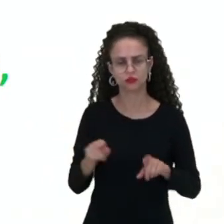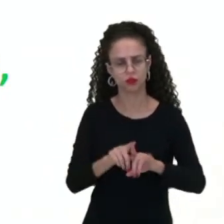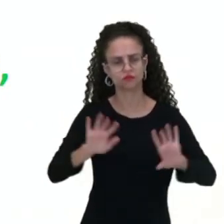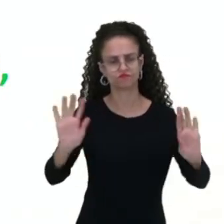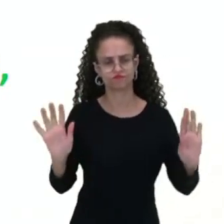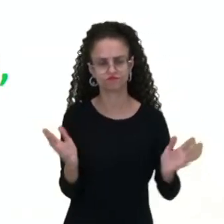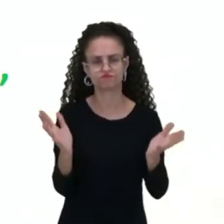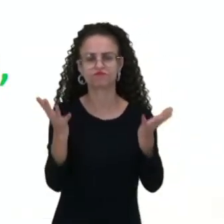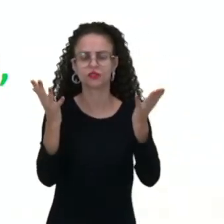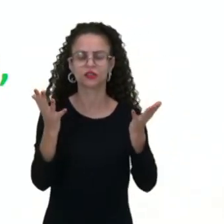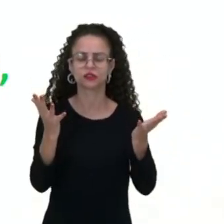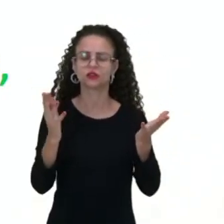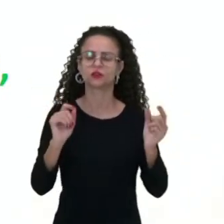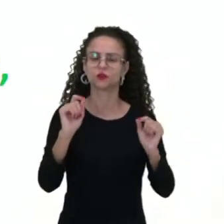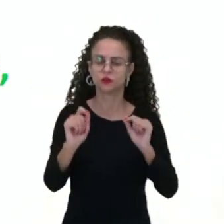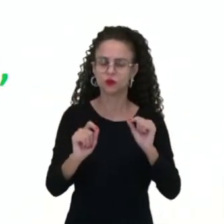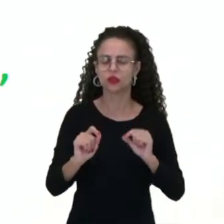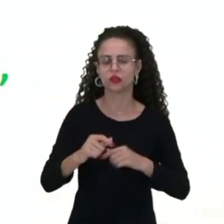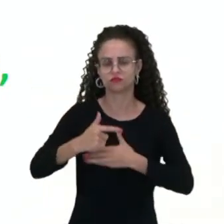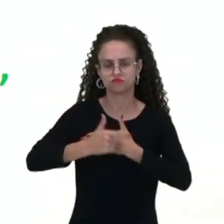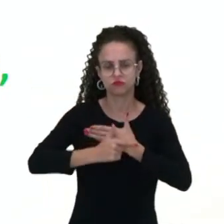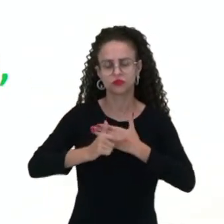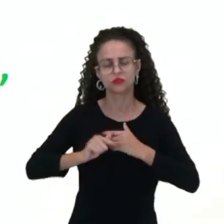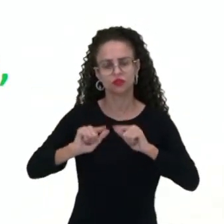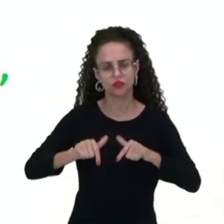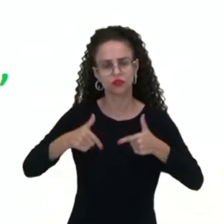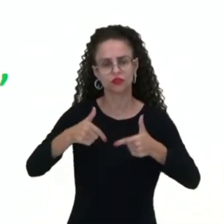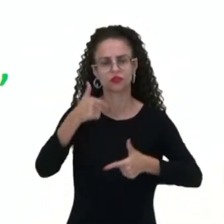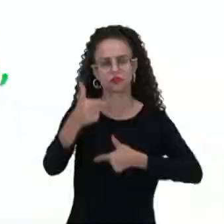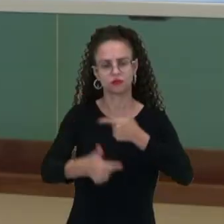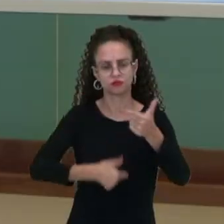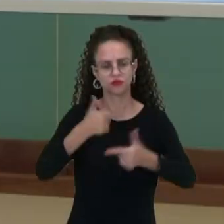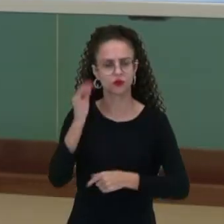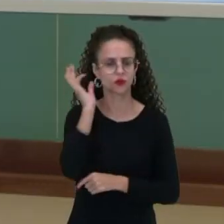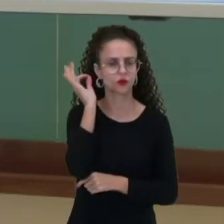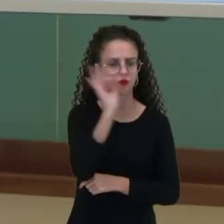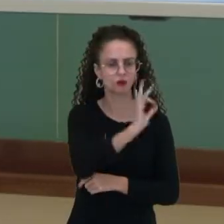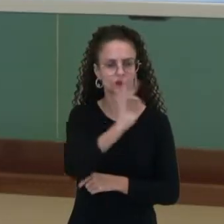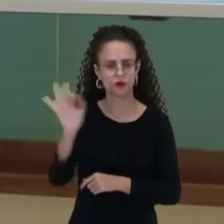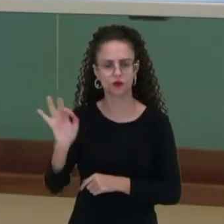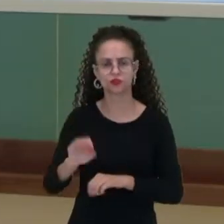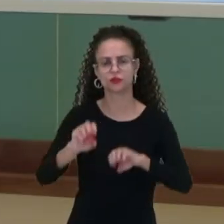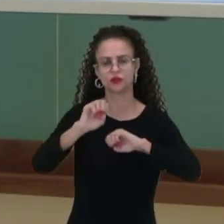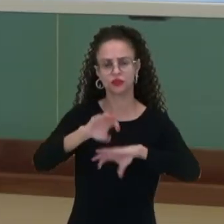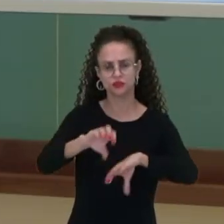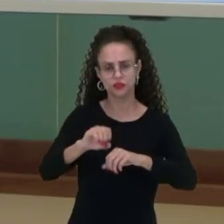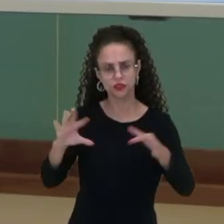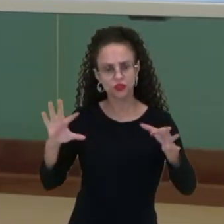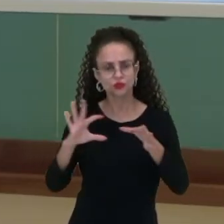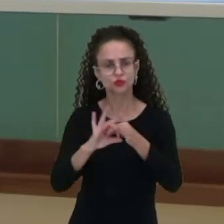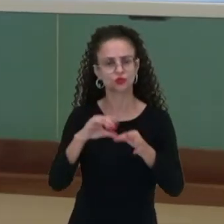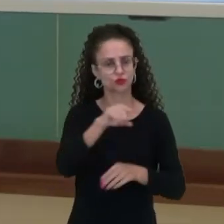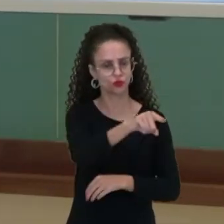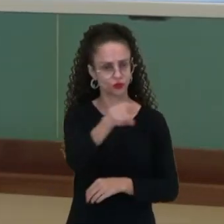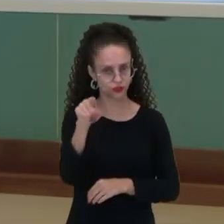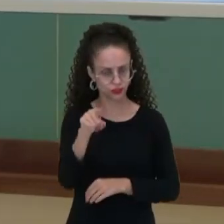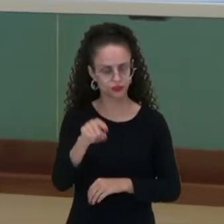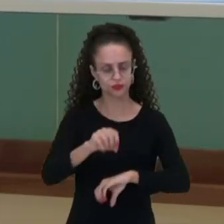trabalhar, e desempenhar um ótimo trabalho e um ensino junto com vocês de